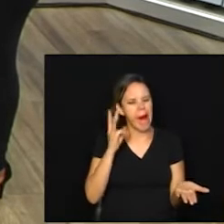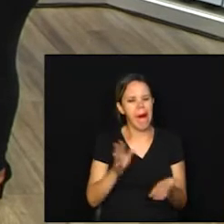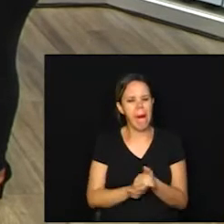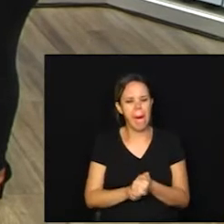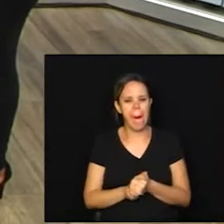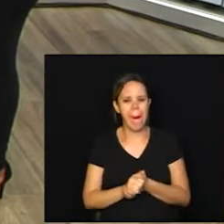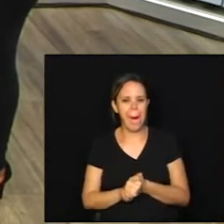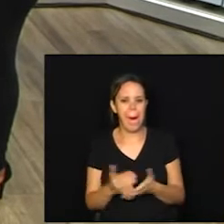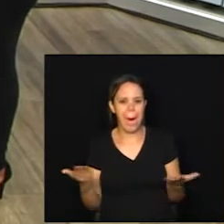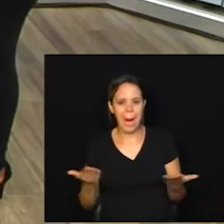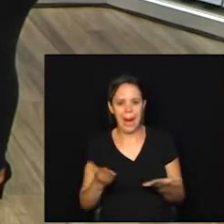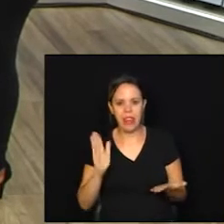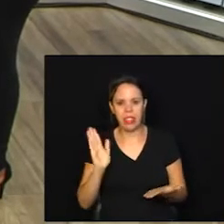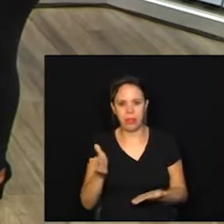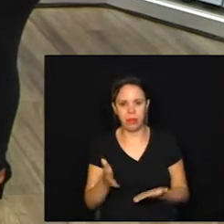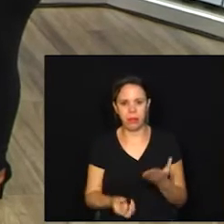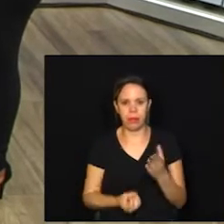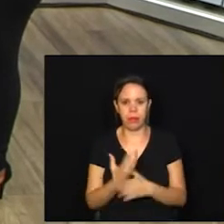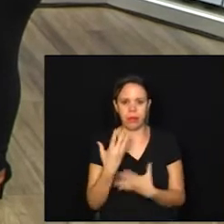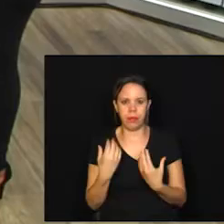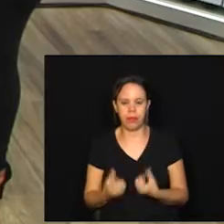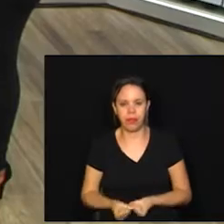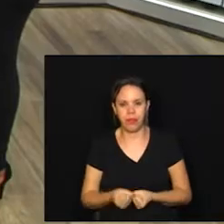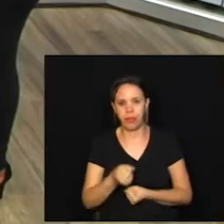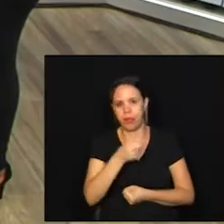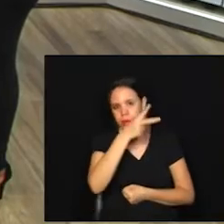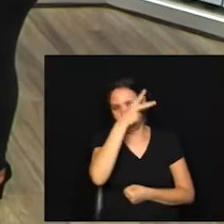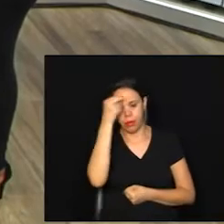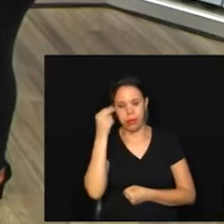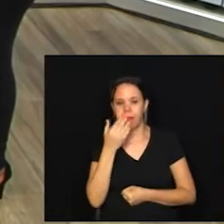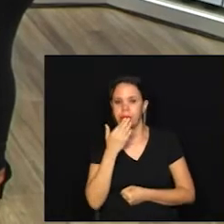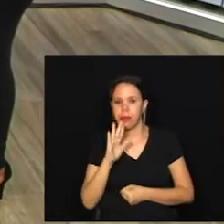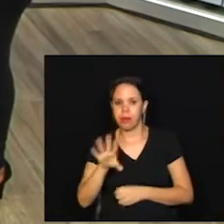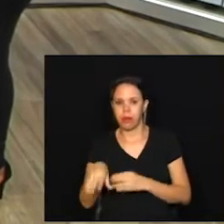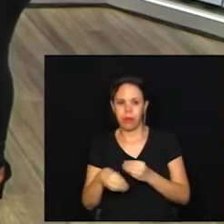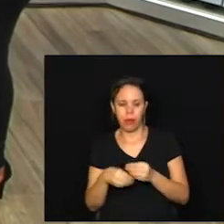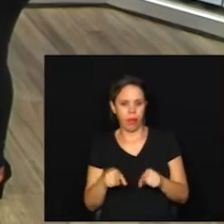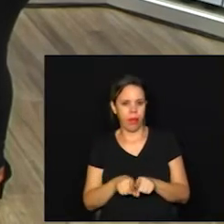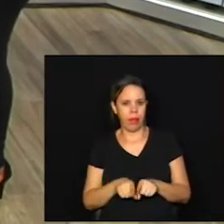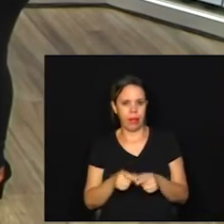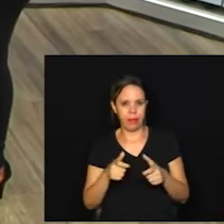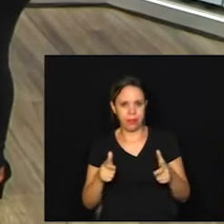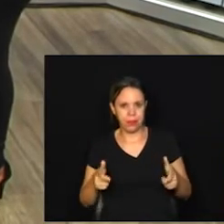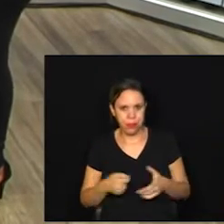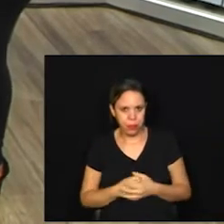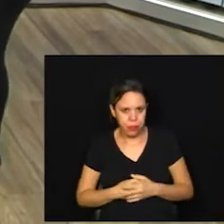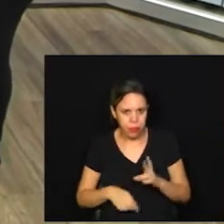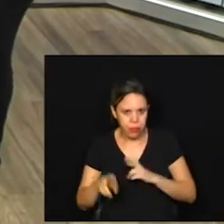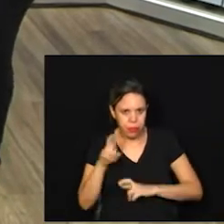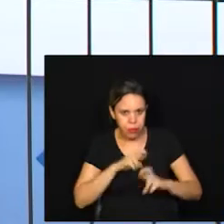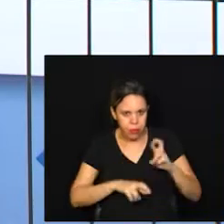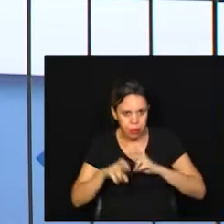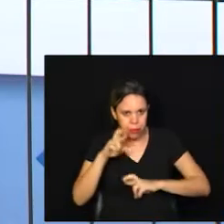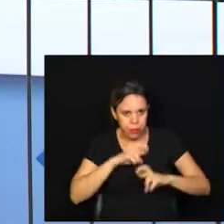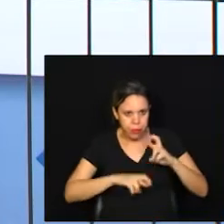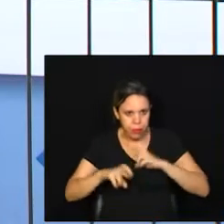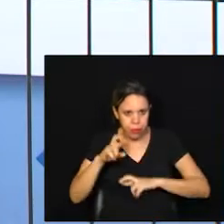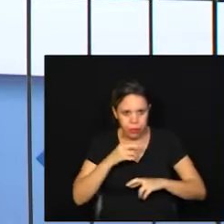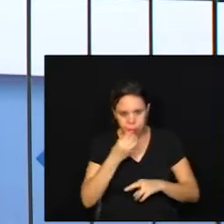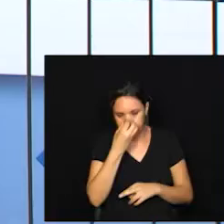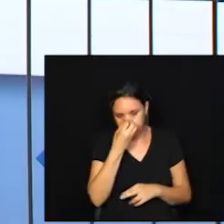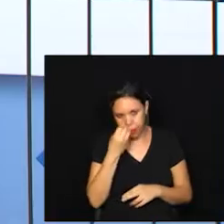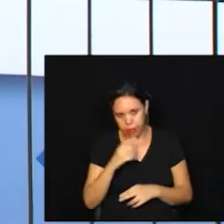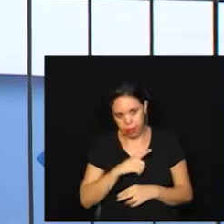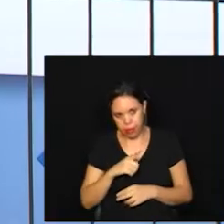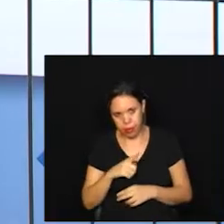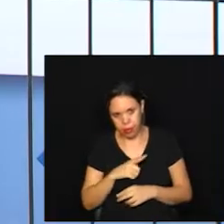seja, a partir de hoje já vale. O prefeito promete, inclusive, intensificar aí a fiscalização. A gente